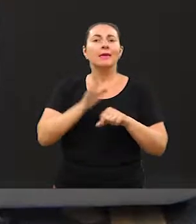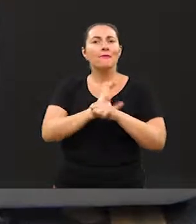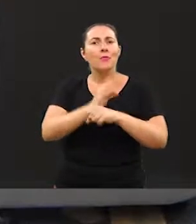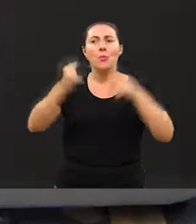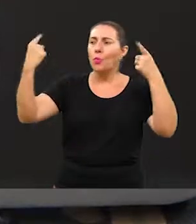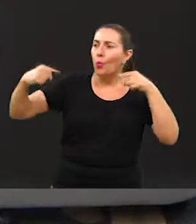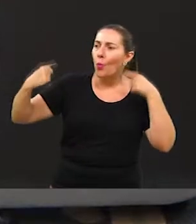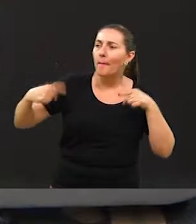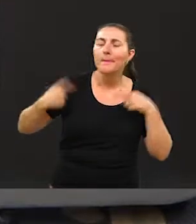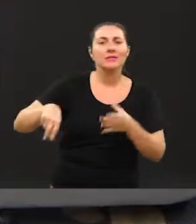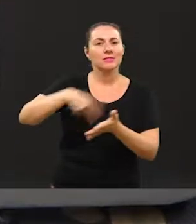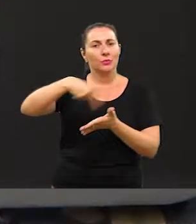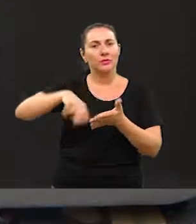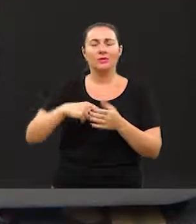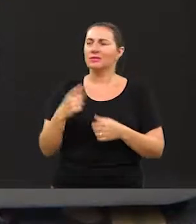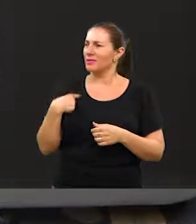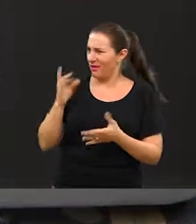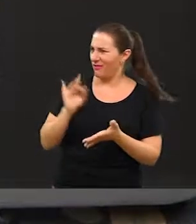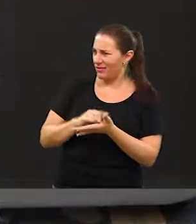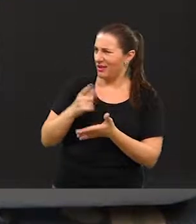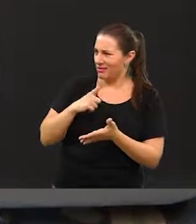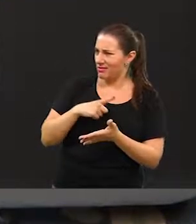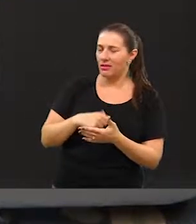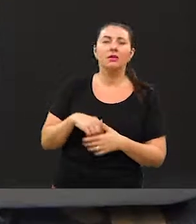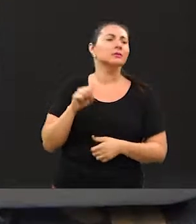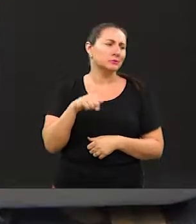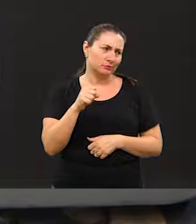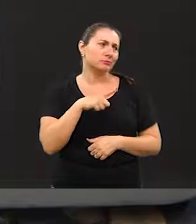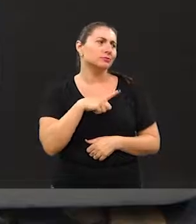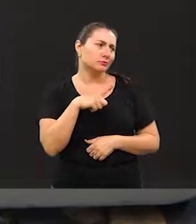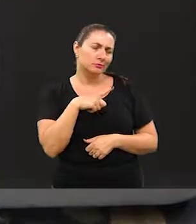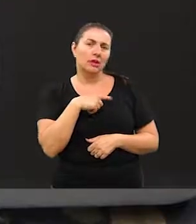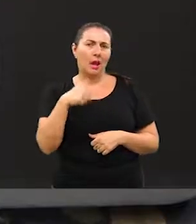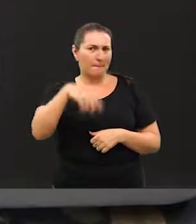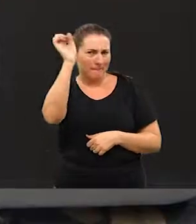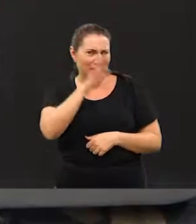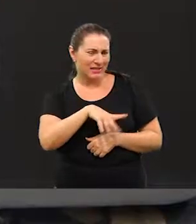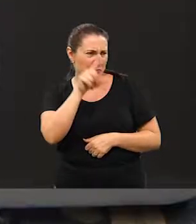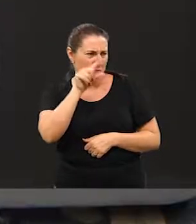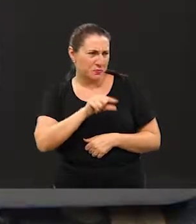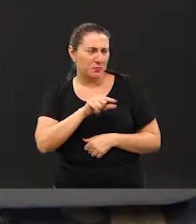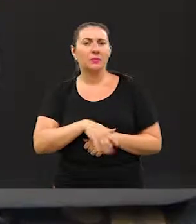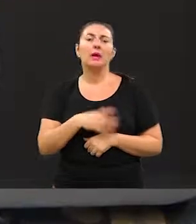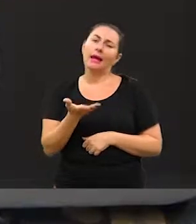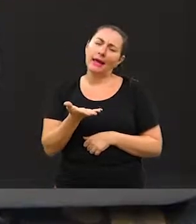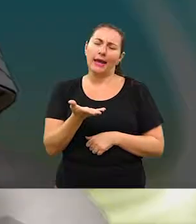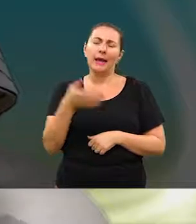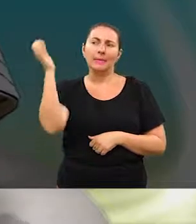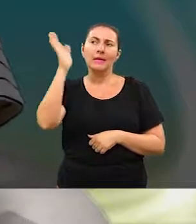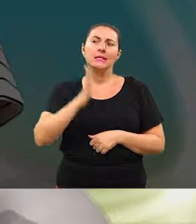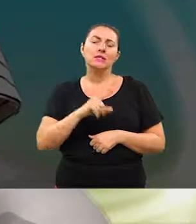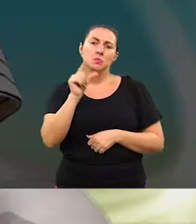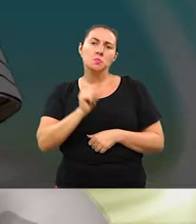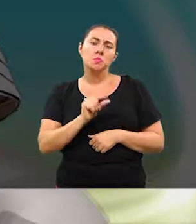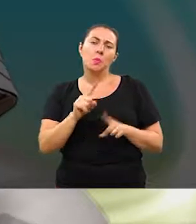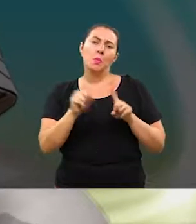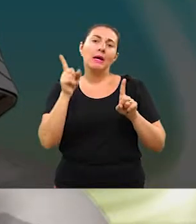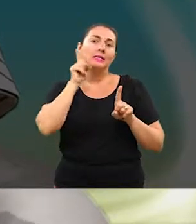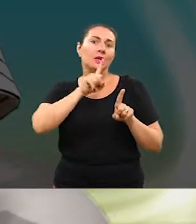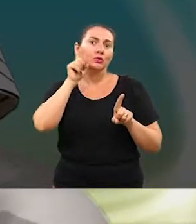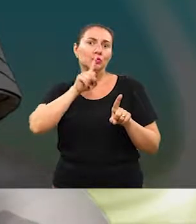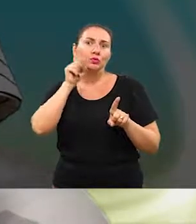competição. Vai. Existem essas competições de verdade? Existem. Aham. Existem, sim. Aqui no Brasil não é muito comum, né? Aqui no Brasil não é